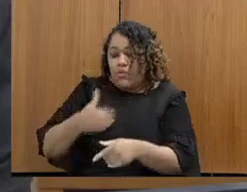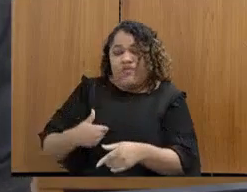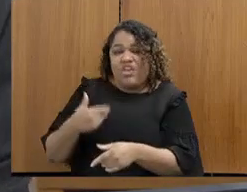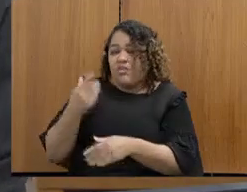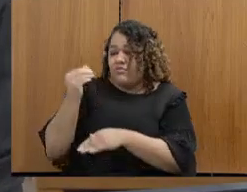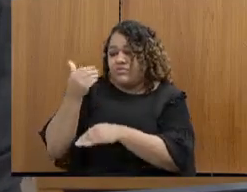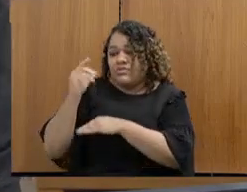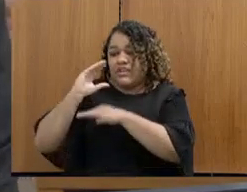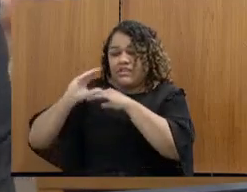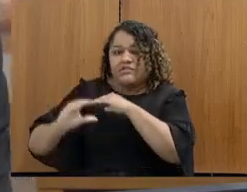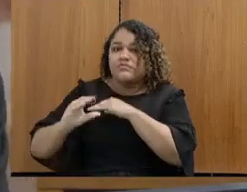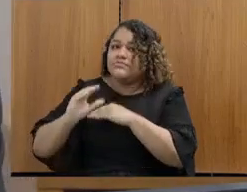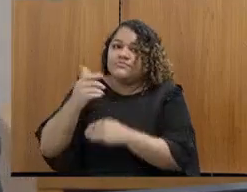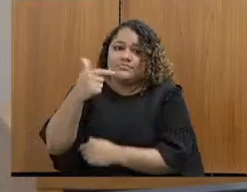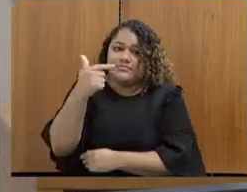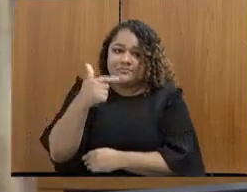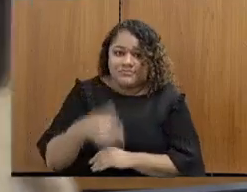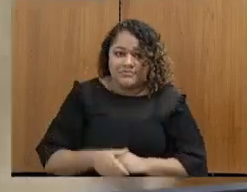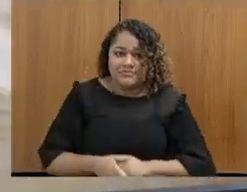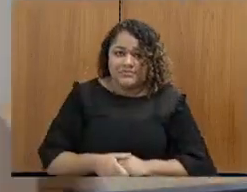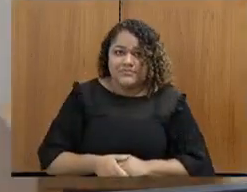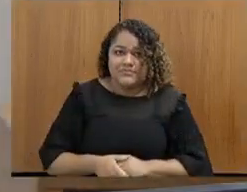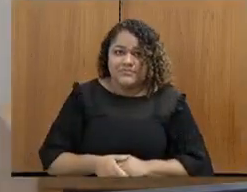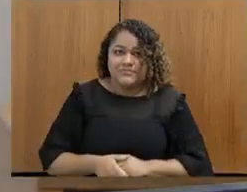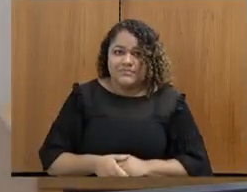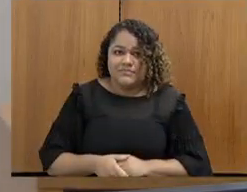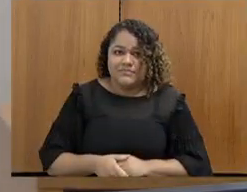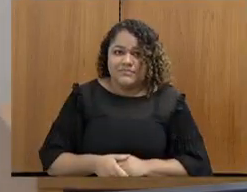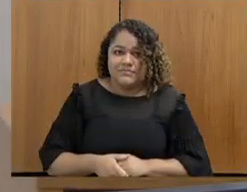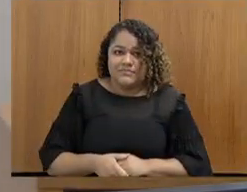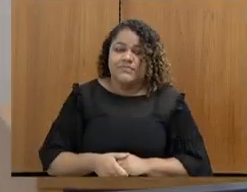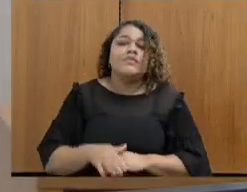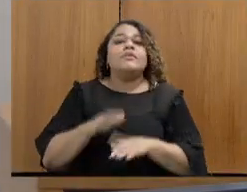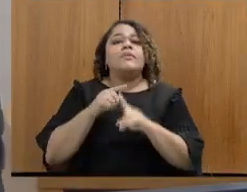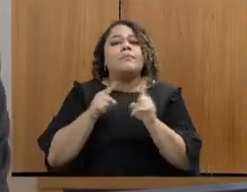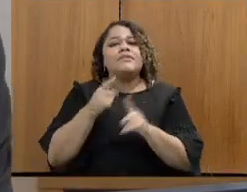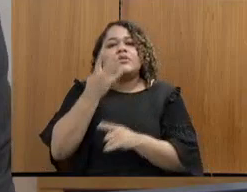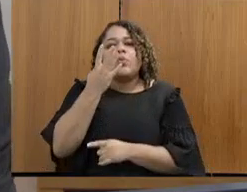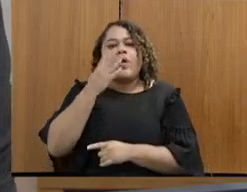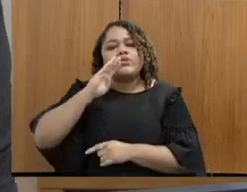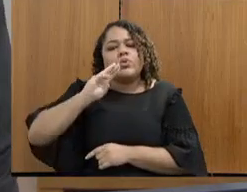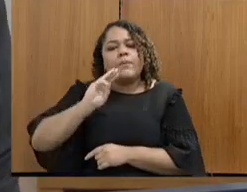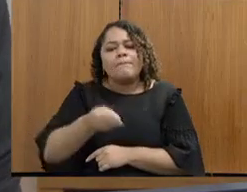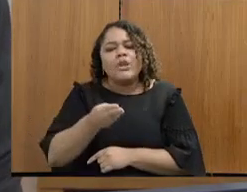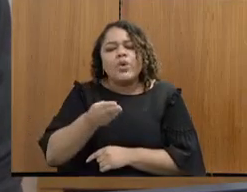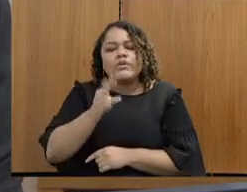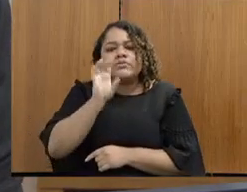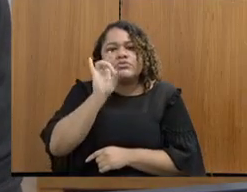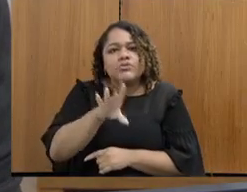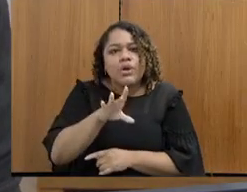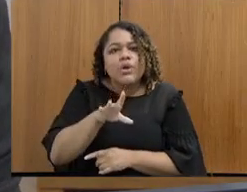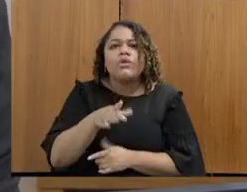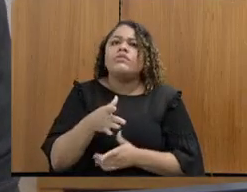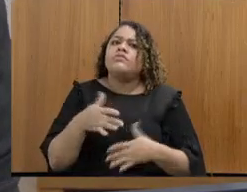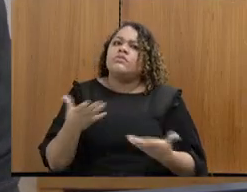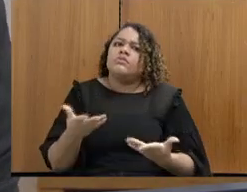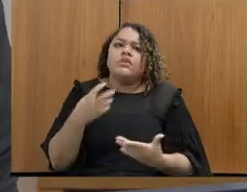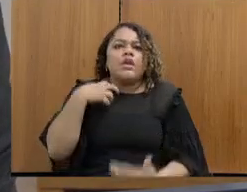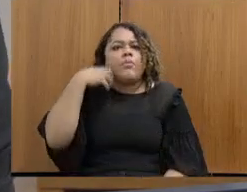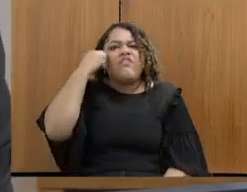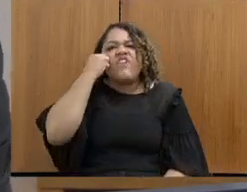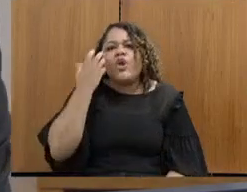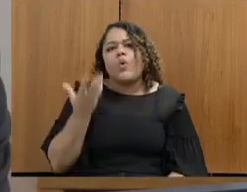chefe de polícia mas quatro milhões de investimento da Polícia Civil É vergonhoso ou